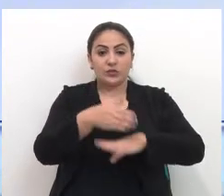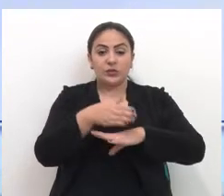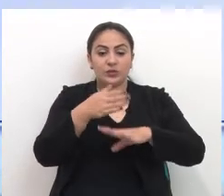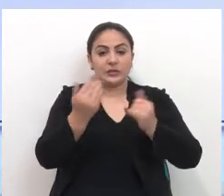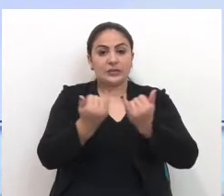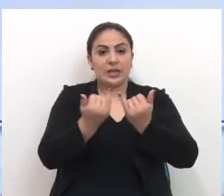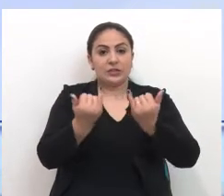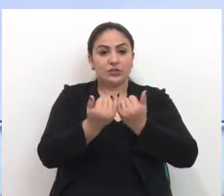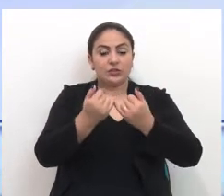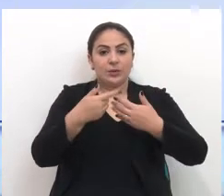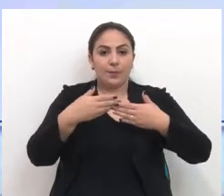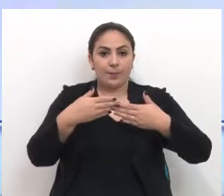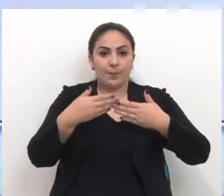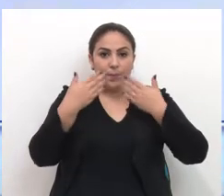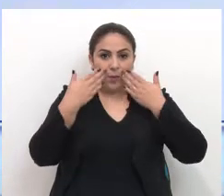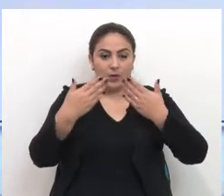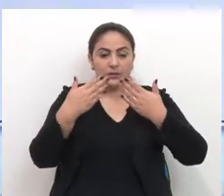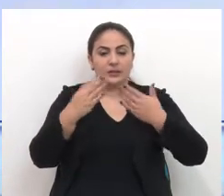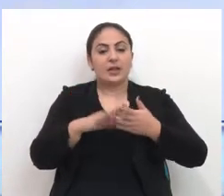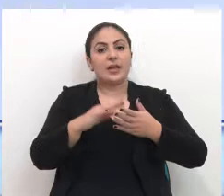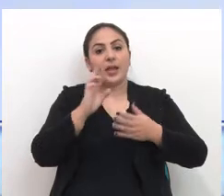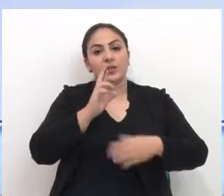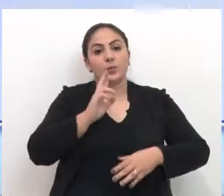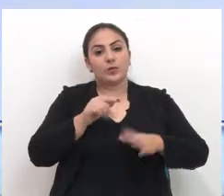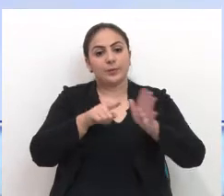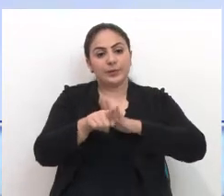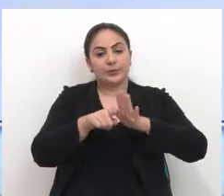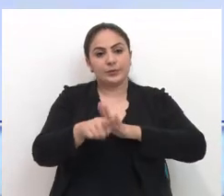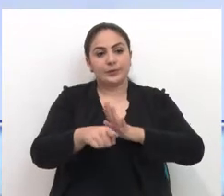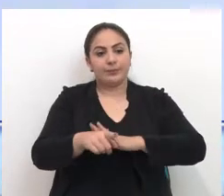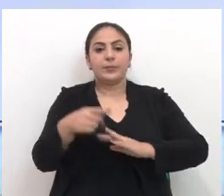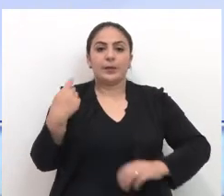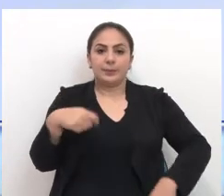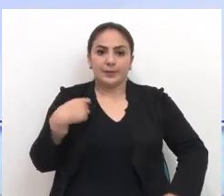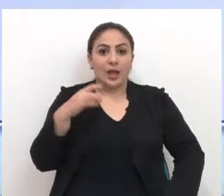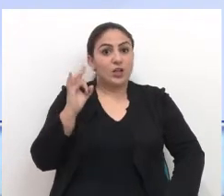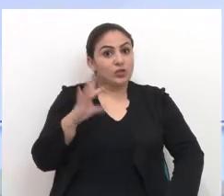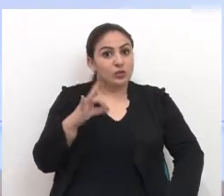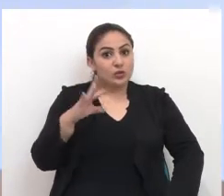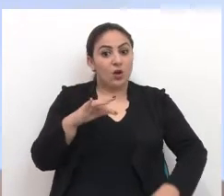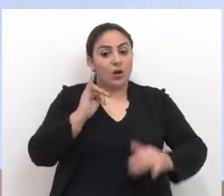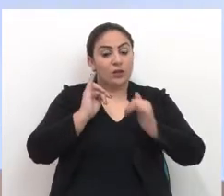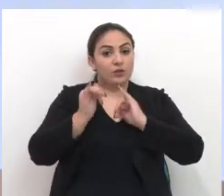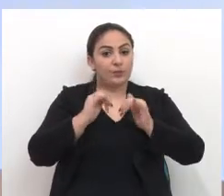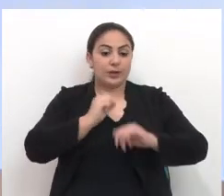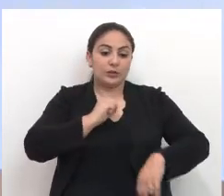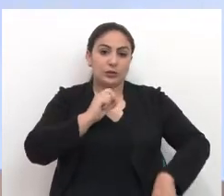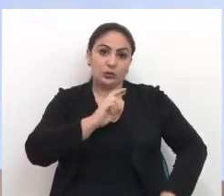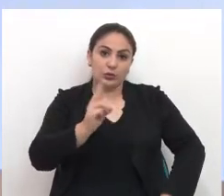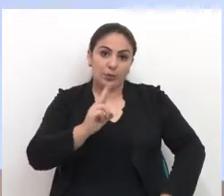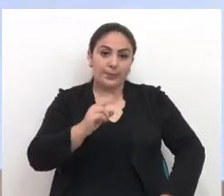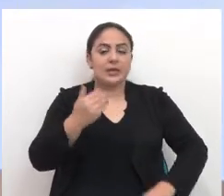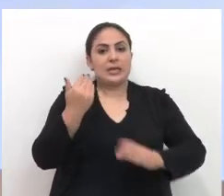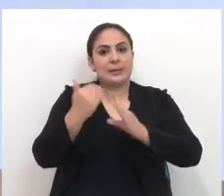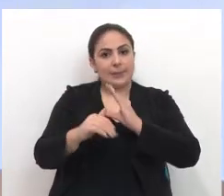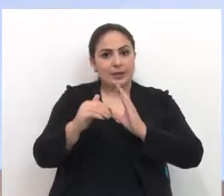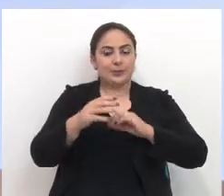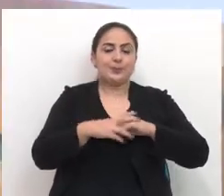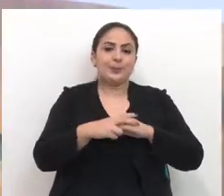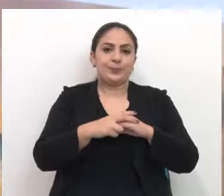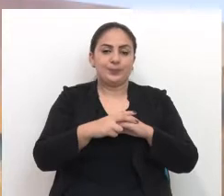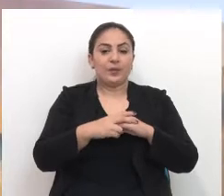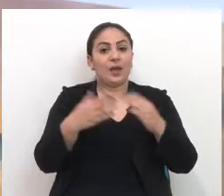site que está aparecendo no vídeo e responda as perguntas. É necessário apenas informar nome e